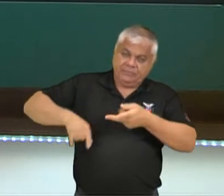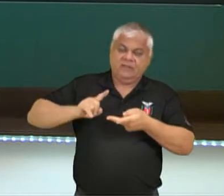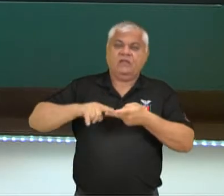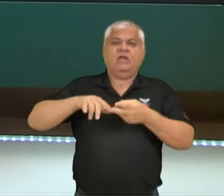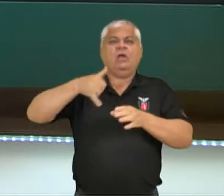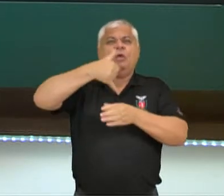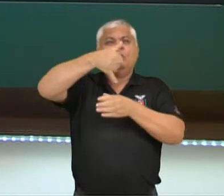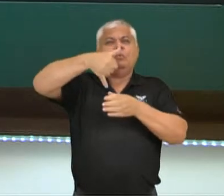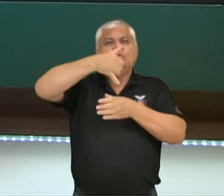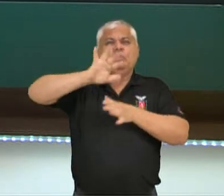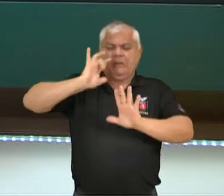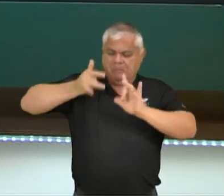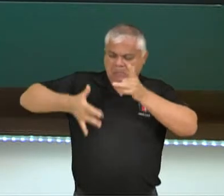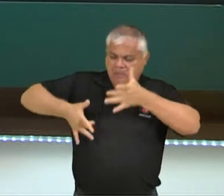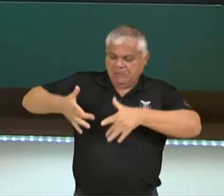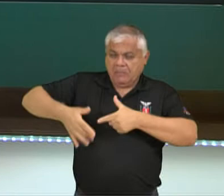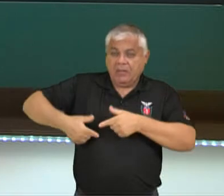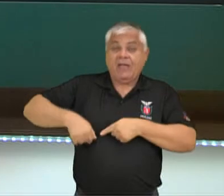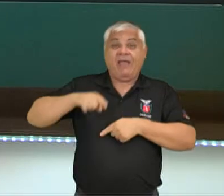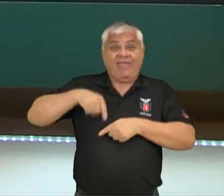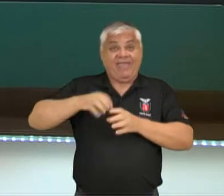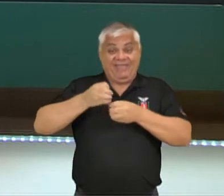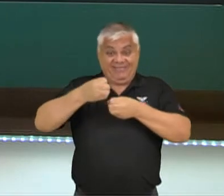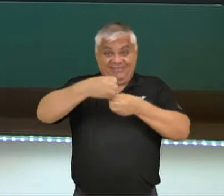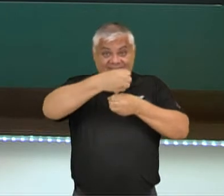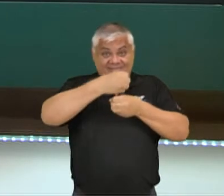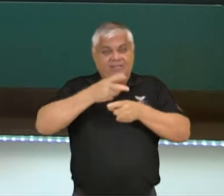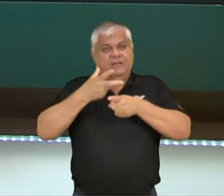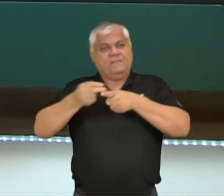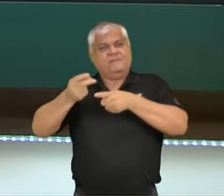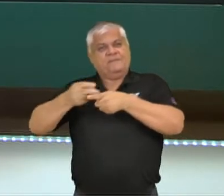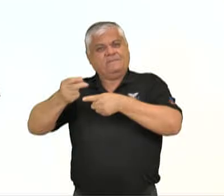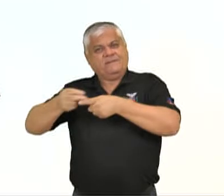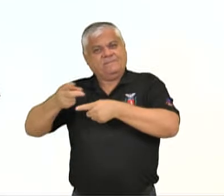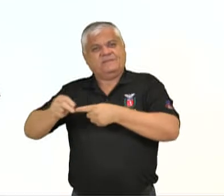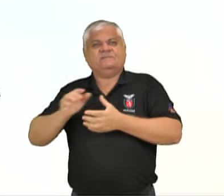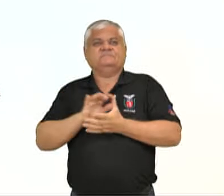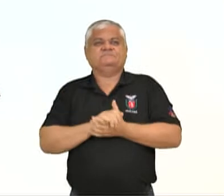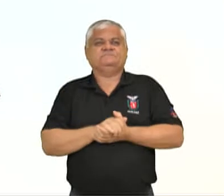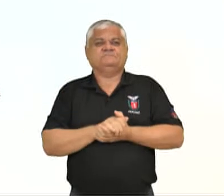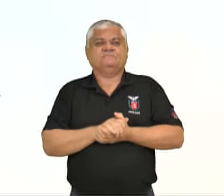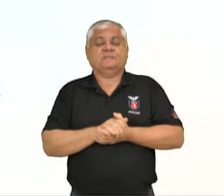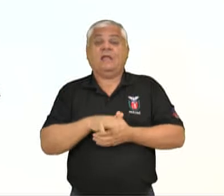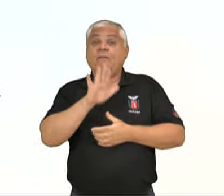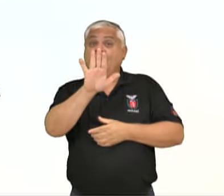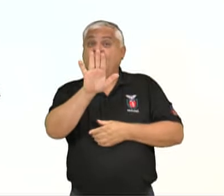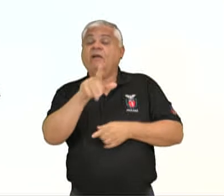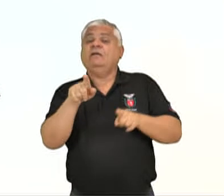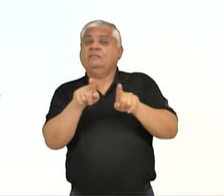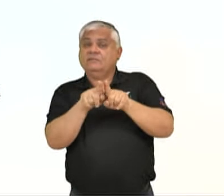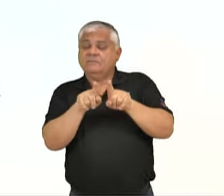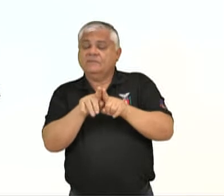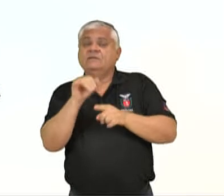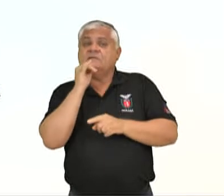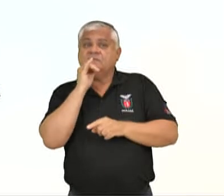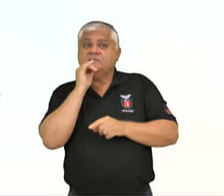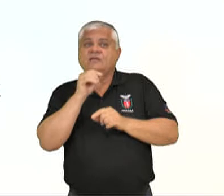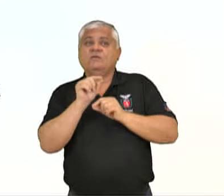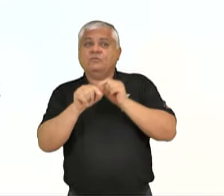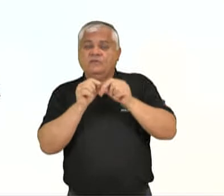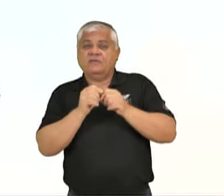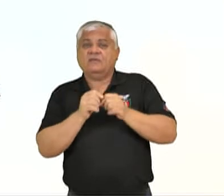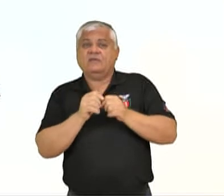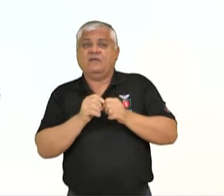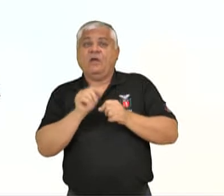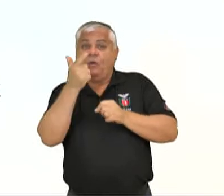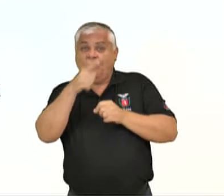sendo desintoxicado por essa organela celular. Só que a gente também observa, além de ribossomos